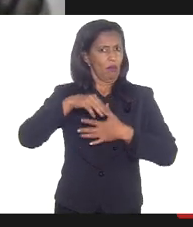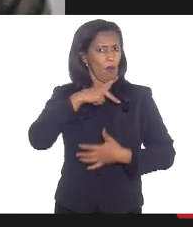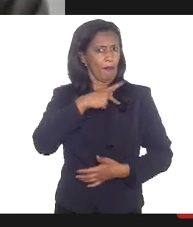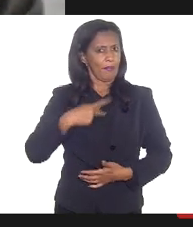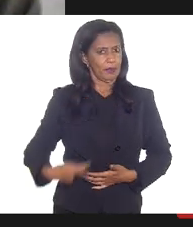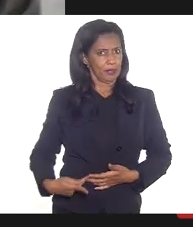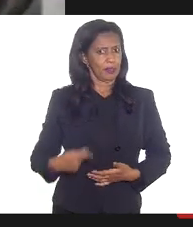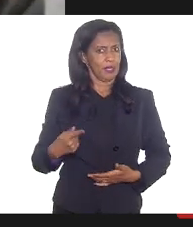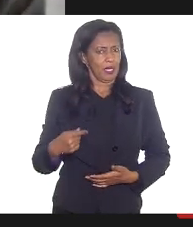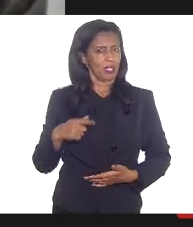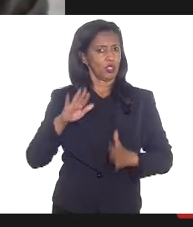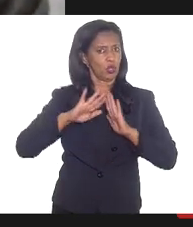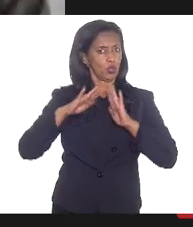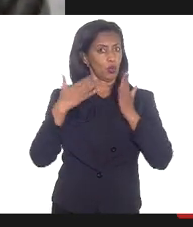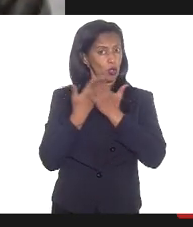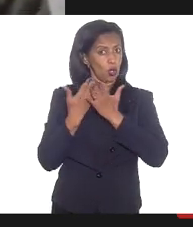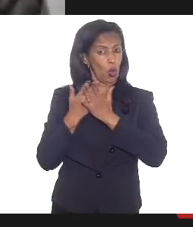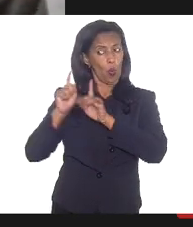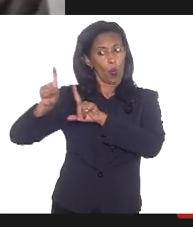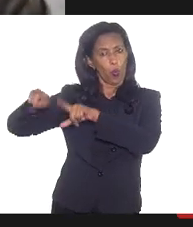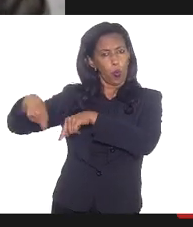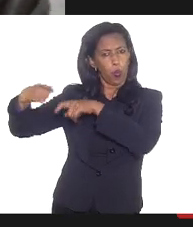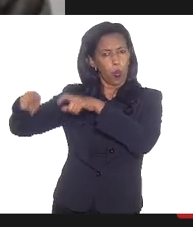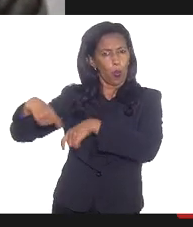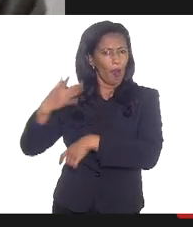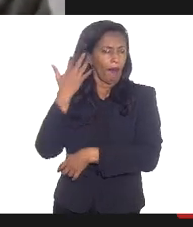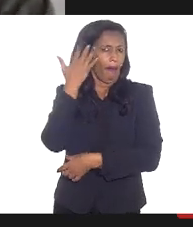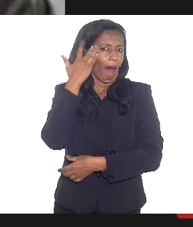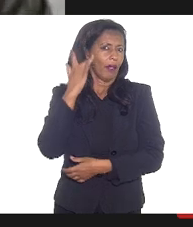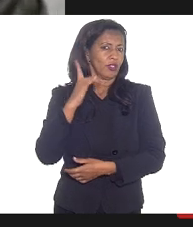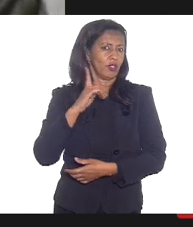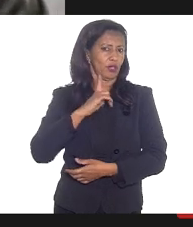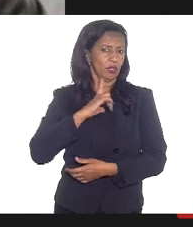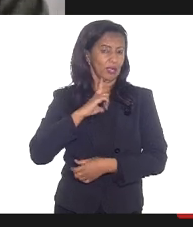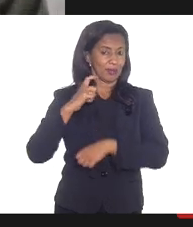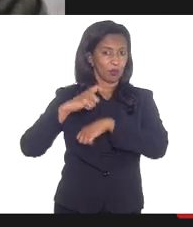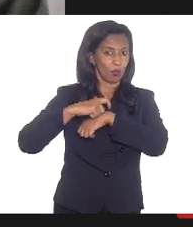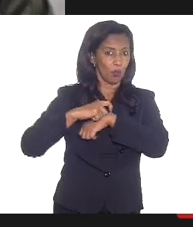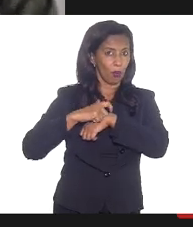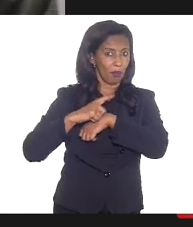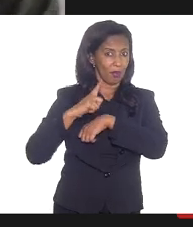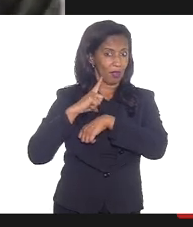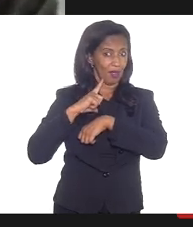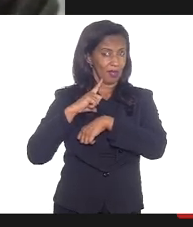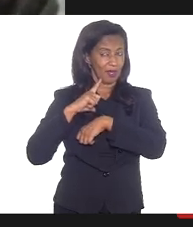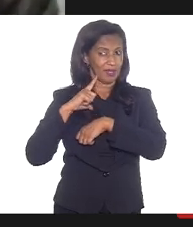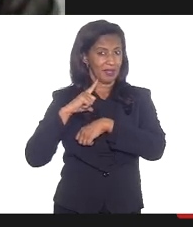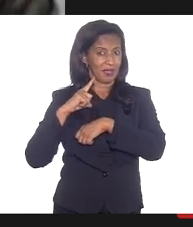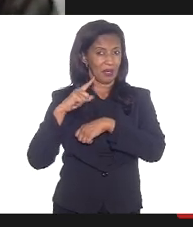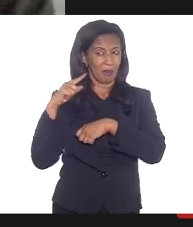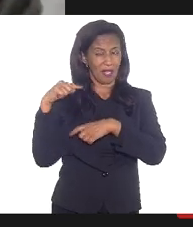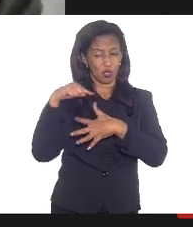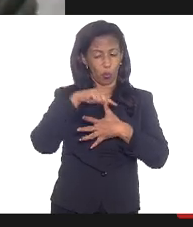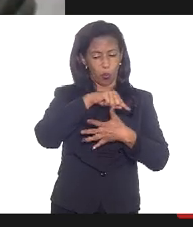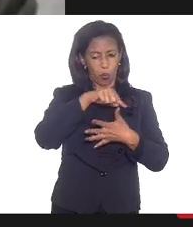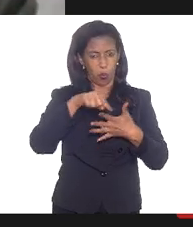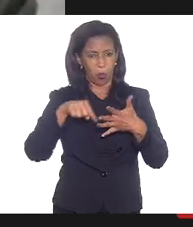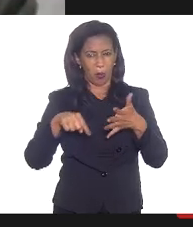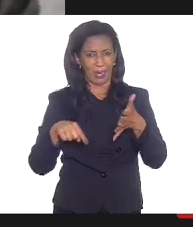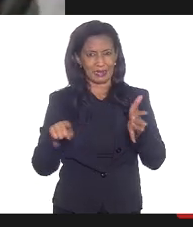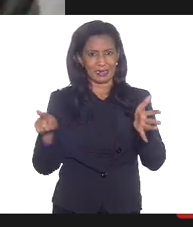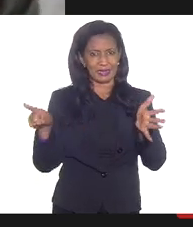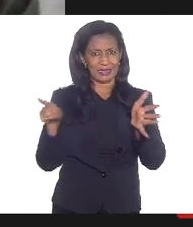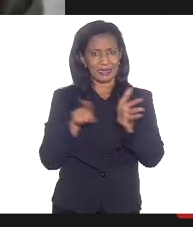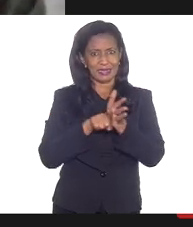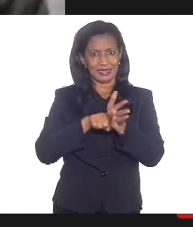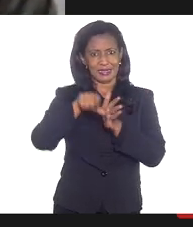estudantil, de uma escola rural, a gente acha que, nesse momento, ela está tendo mais pontos negativos do que pontos